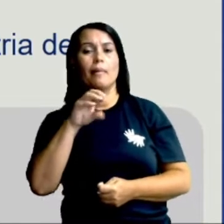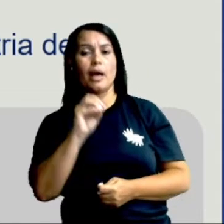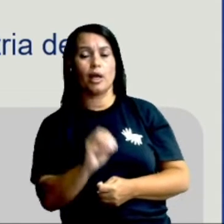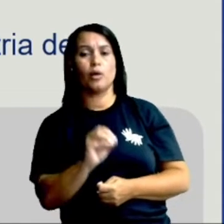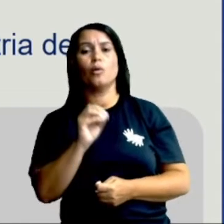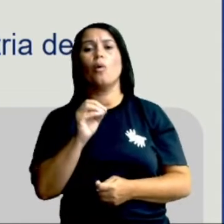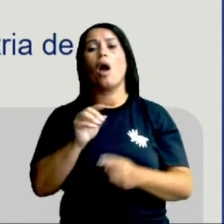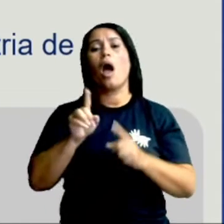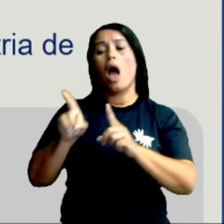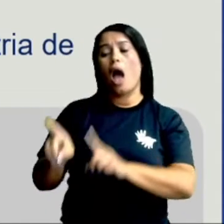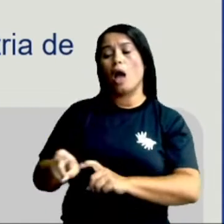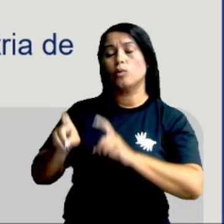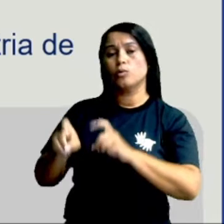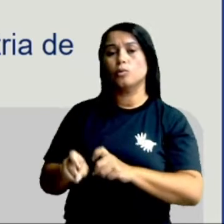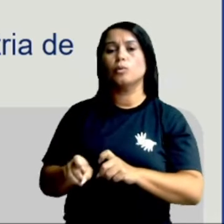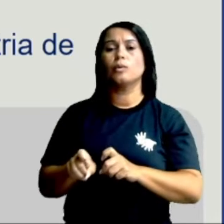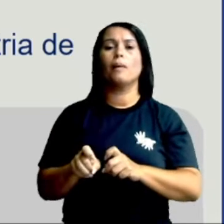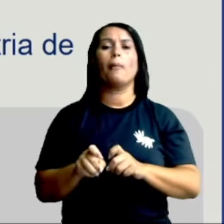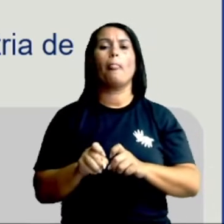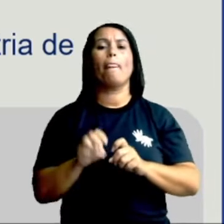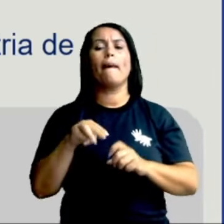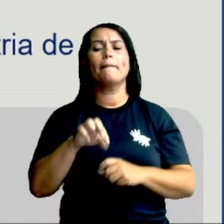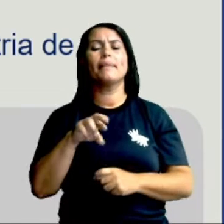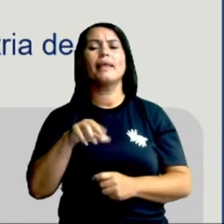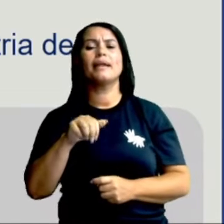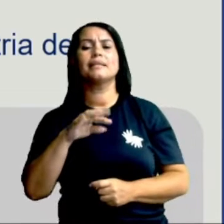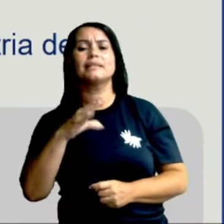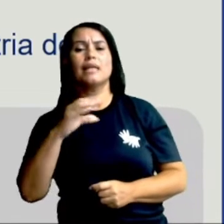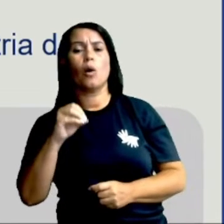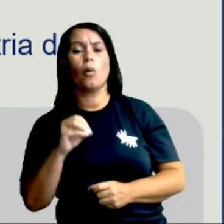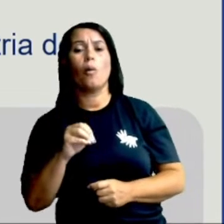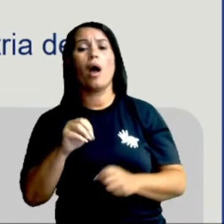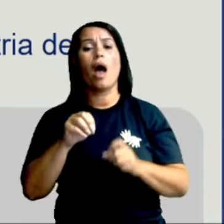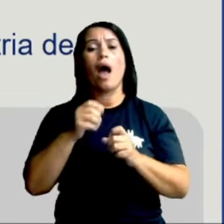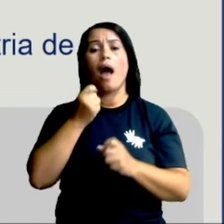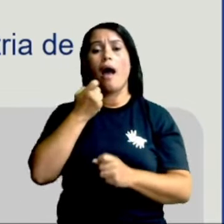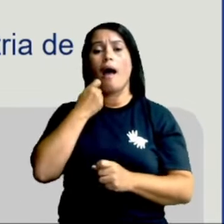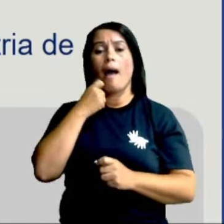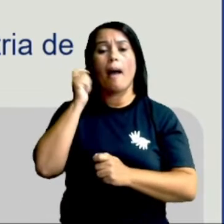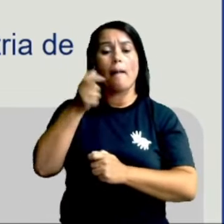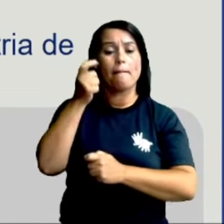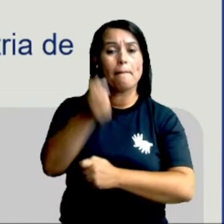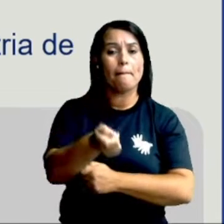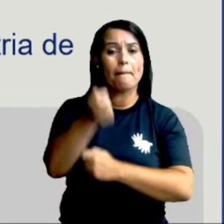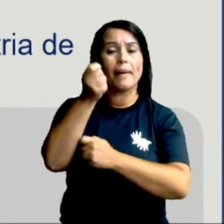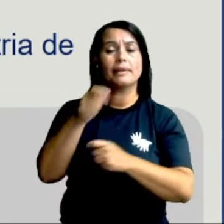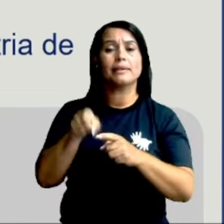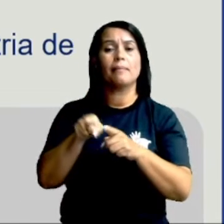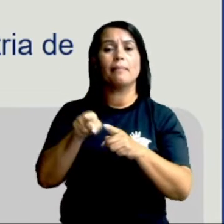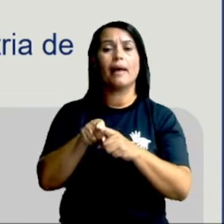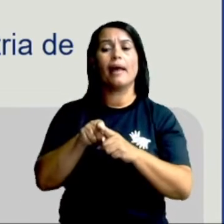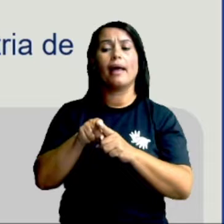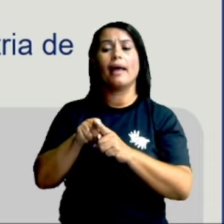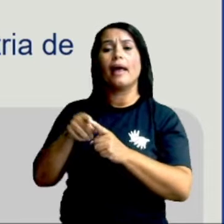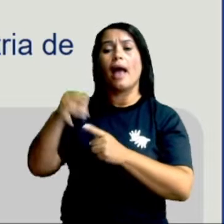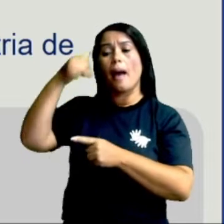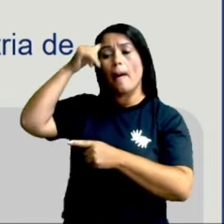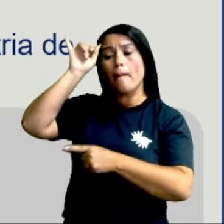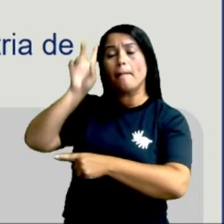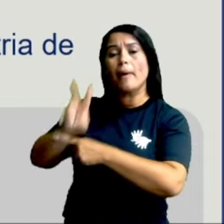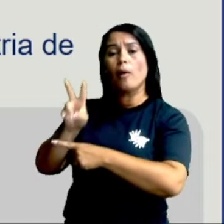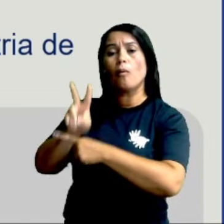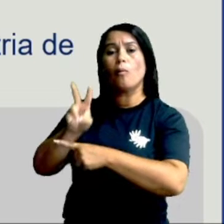agricultura, a mineração, a pesca, a pecuária, o extrativismo